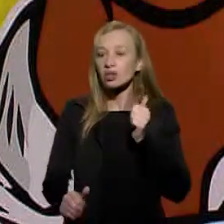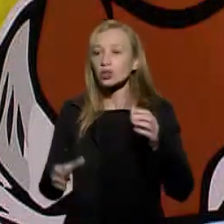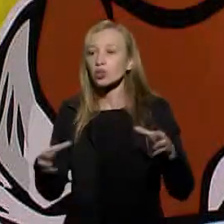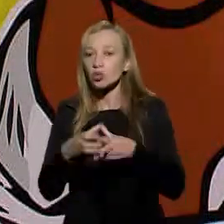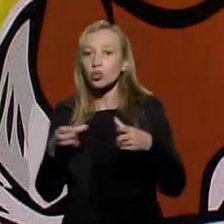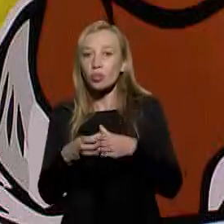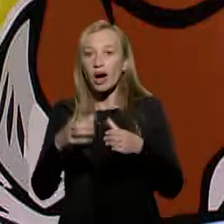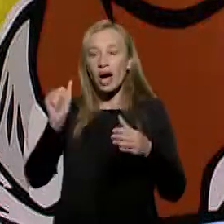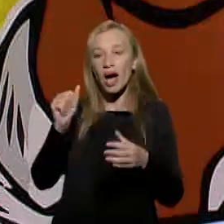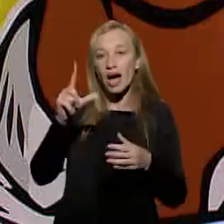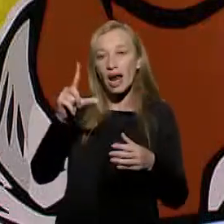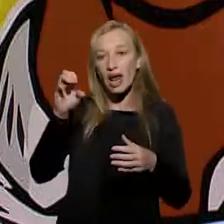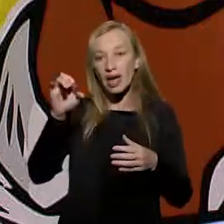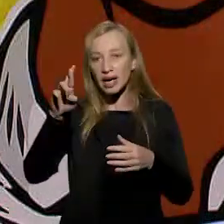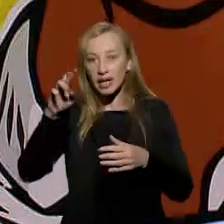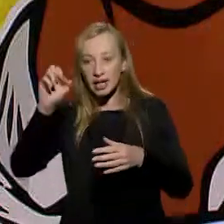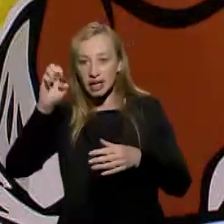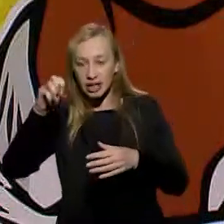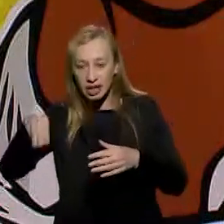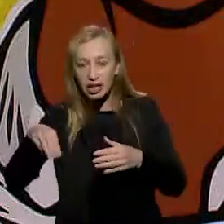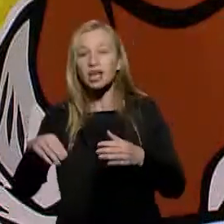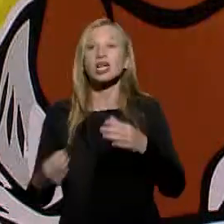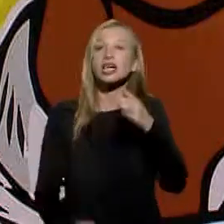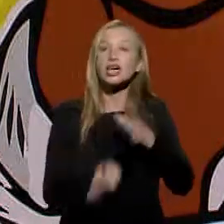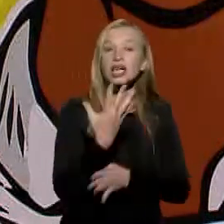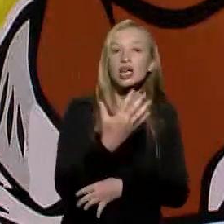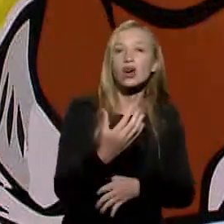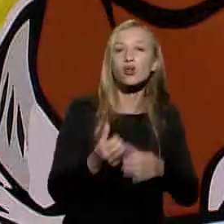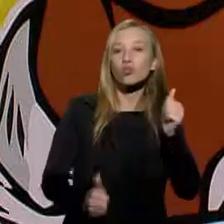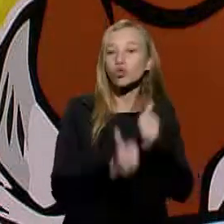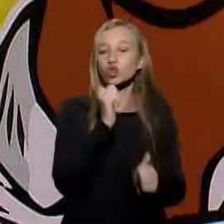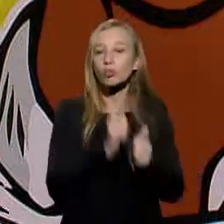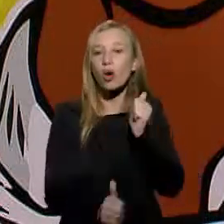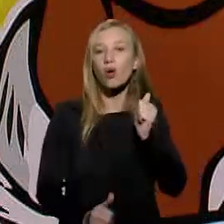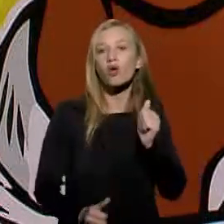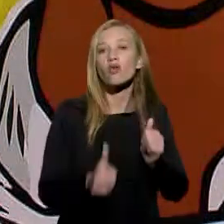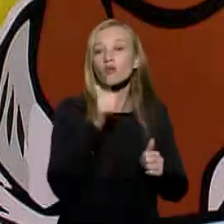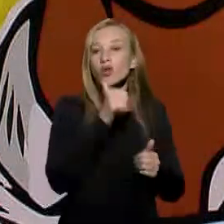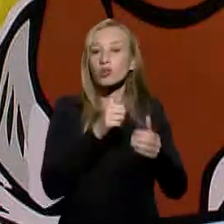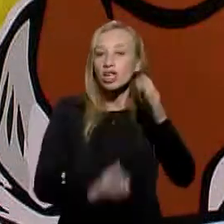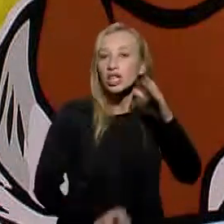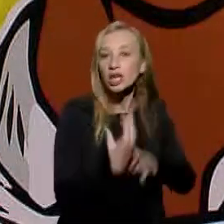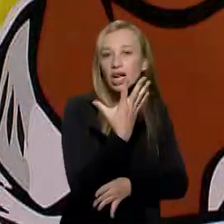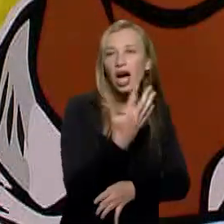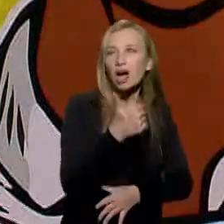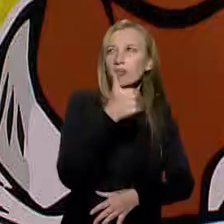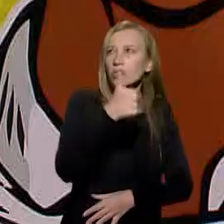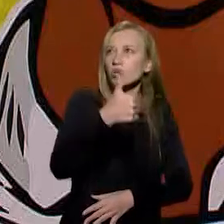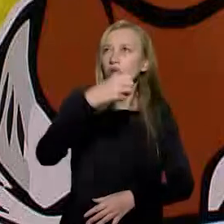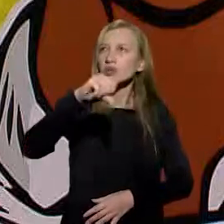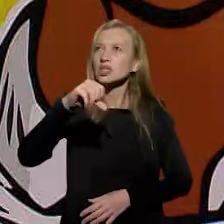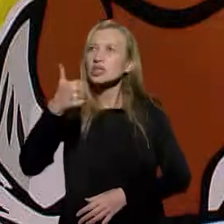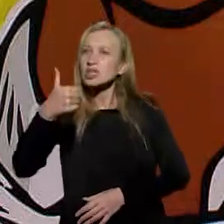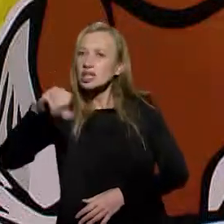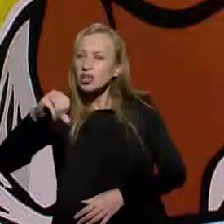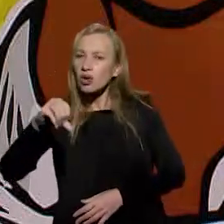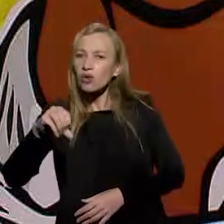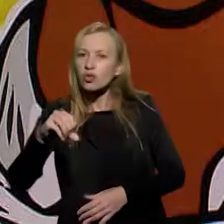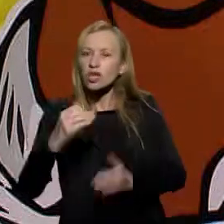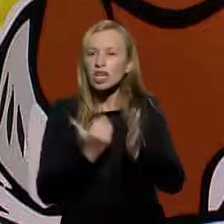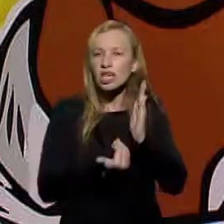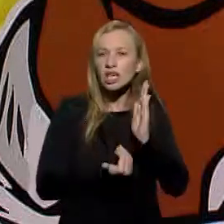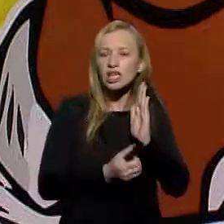alecrim e ele quis criar um time de futebol feminino e foi 1919 e início do século